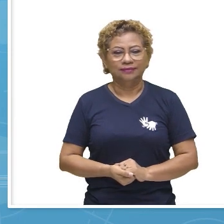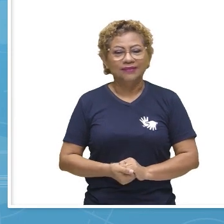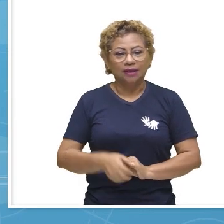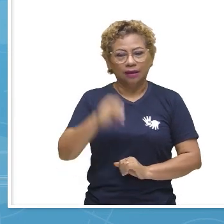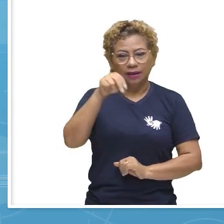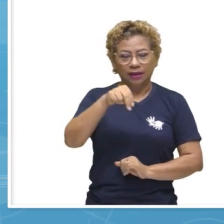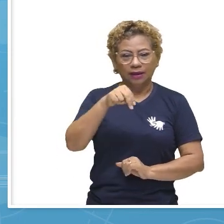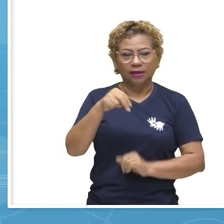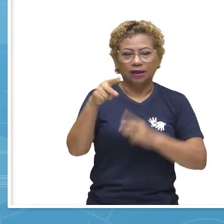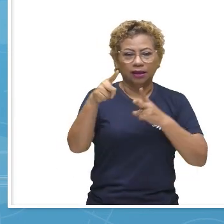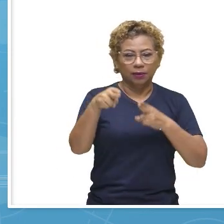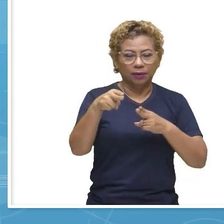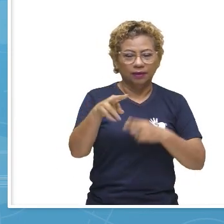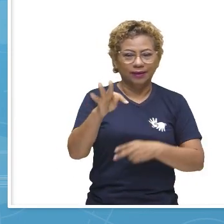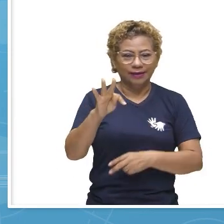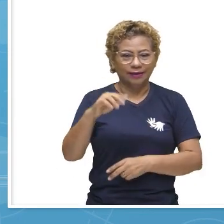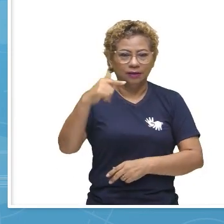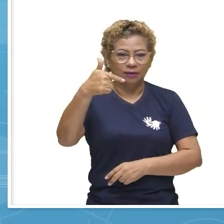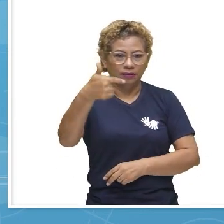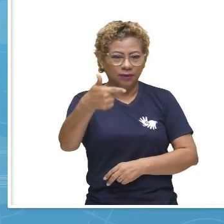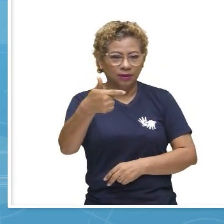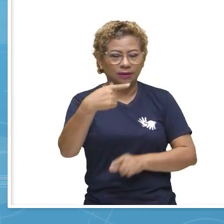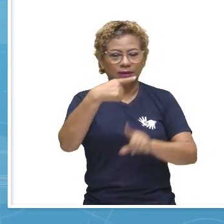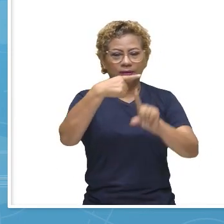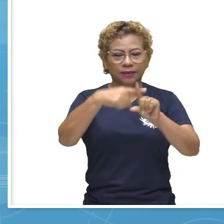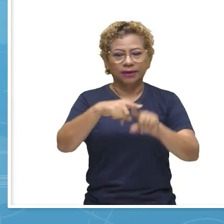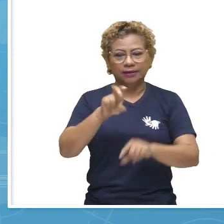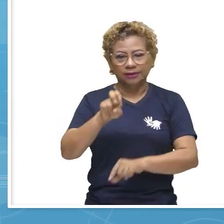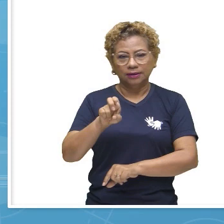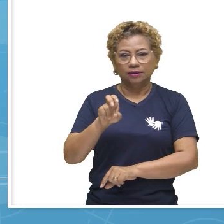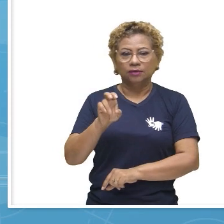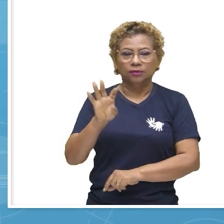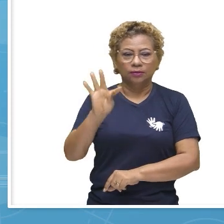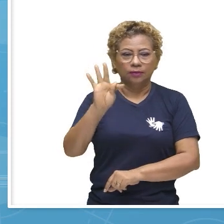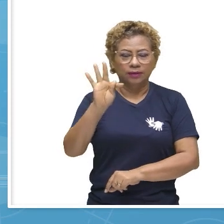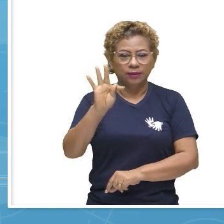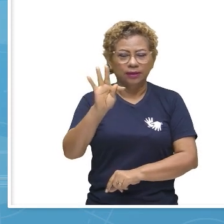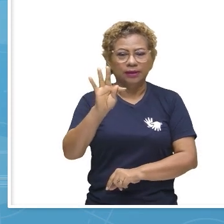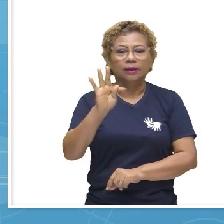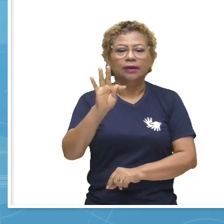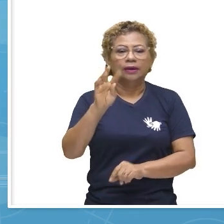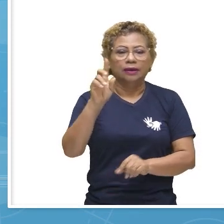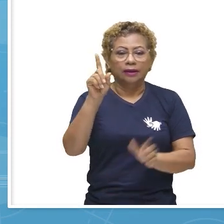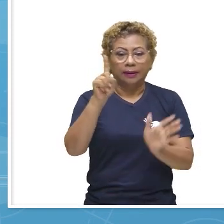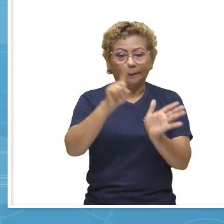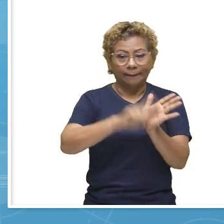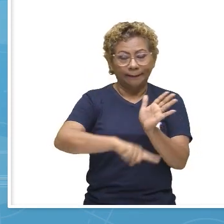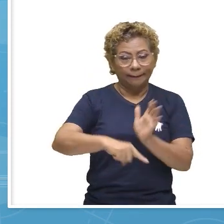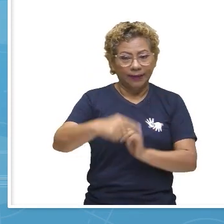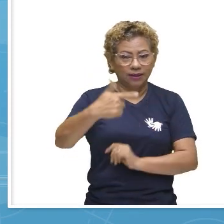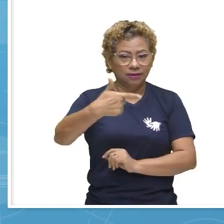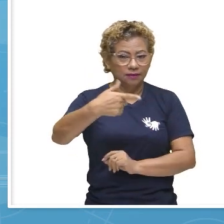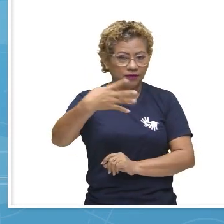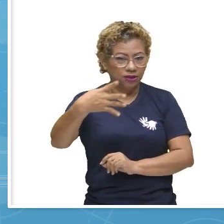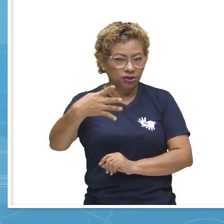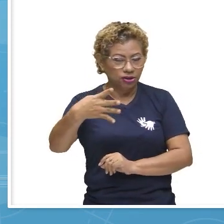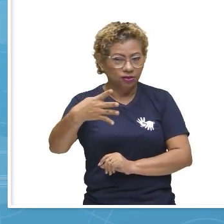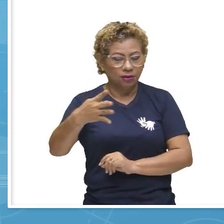N é igual a T ao quadrado mais 5T menos 24. Né? Já nos dá